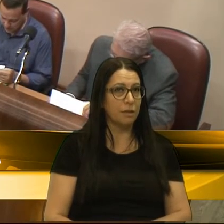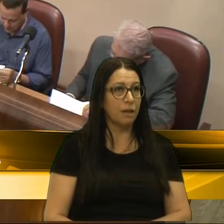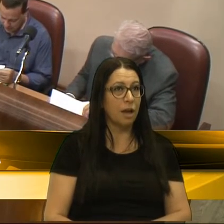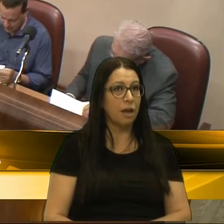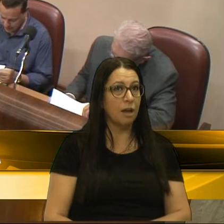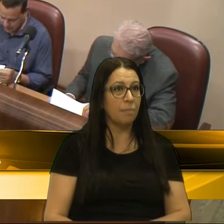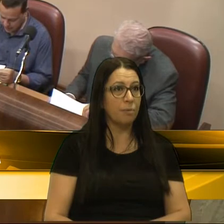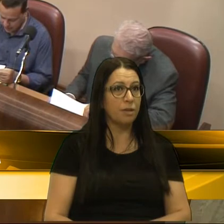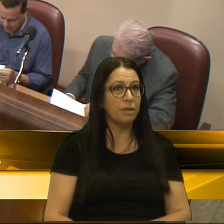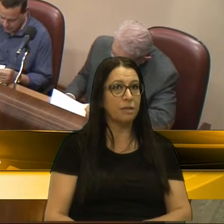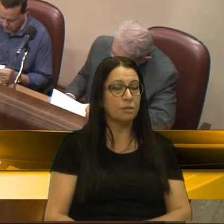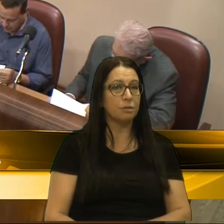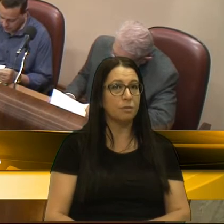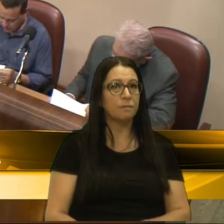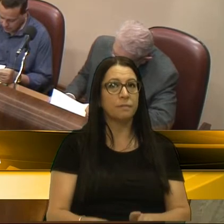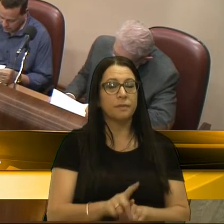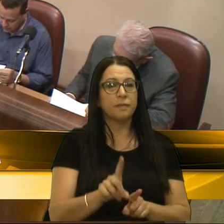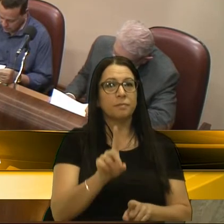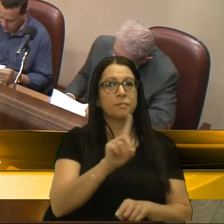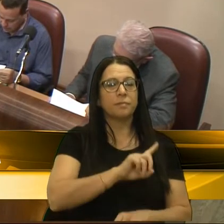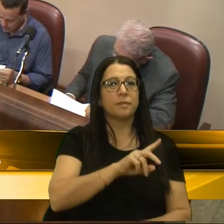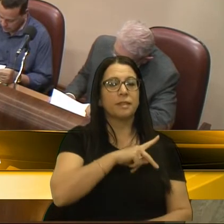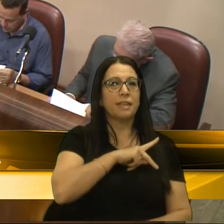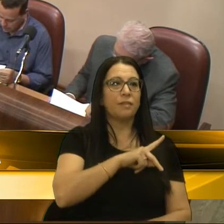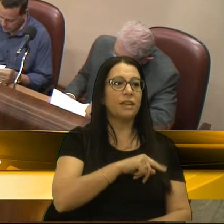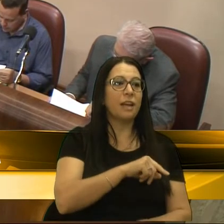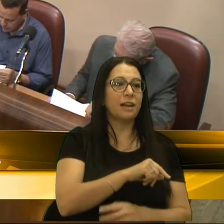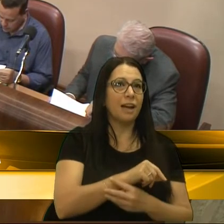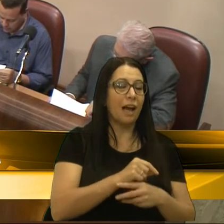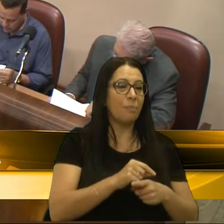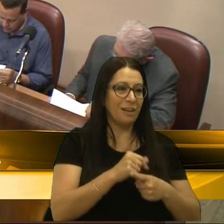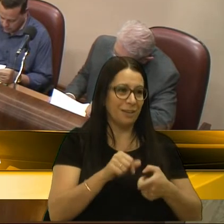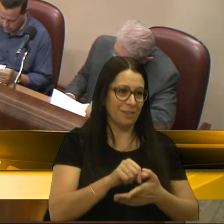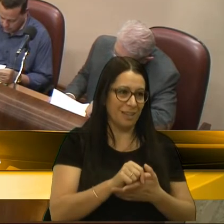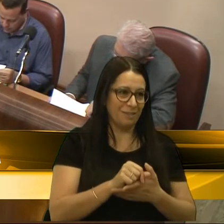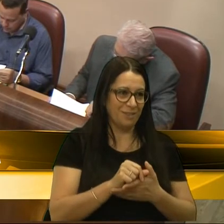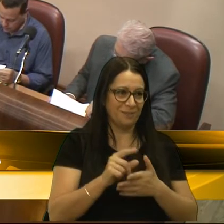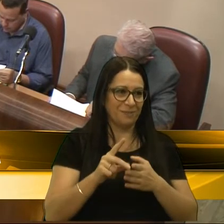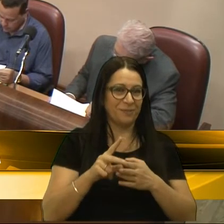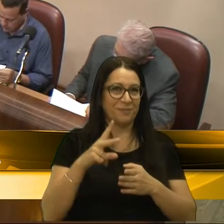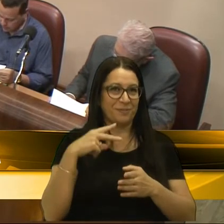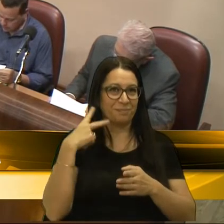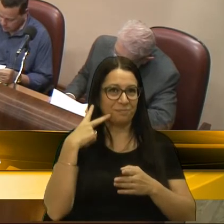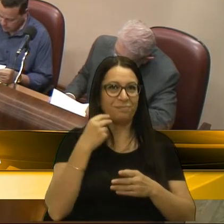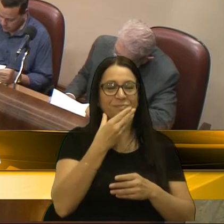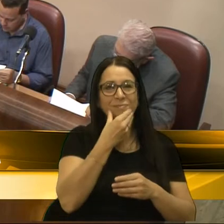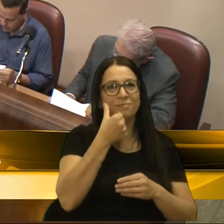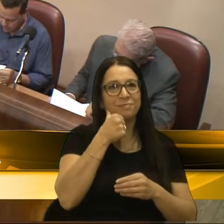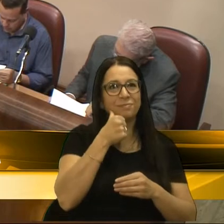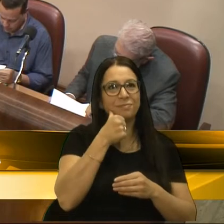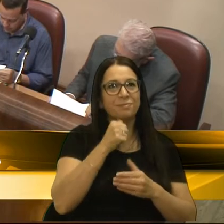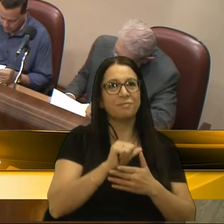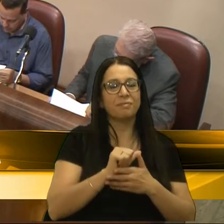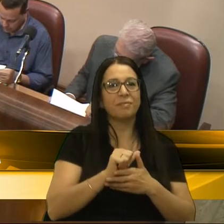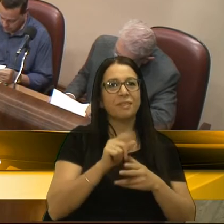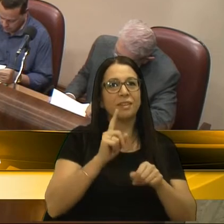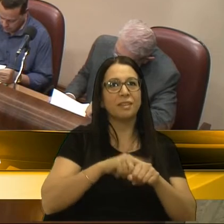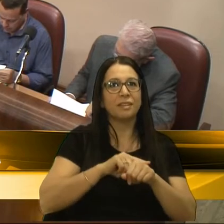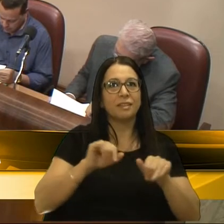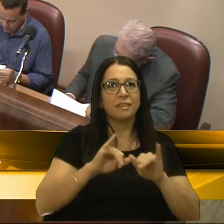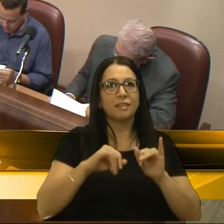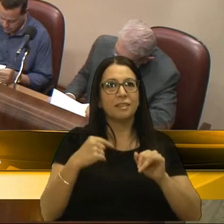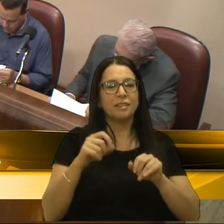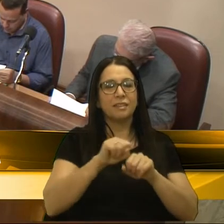Bom dia, senhor presidente, colegas, vereadores e vereadoras. Nesse espaço, hoje pela manhã, tinha